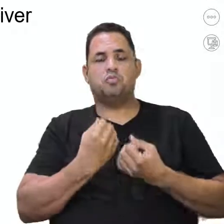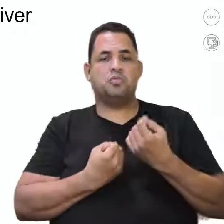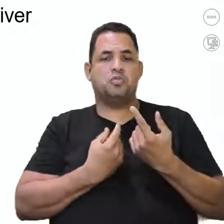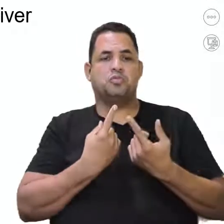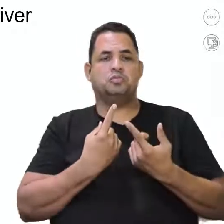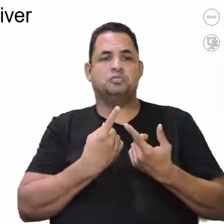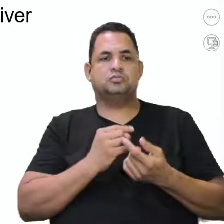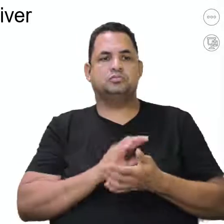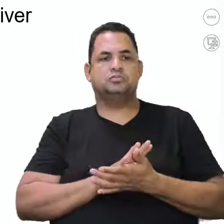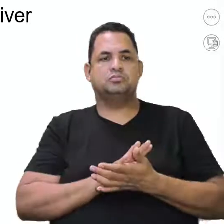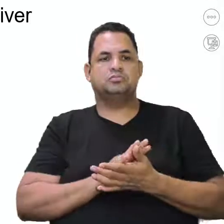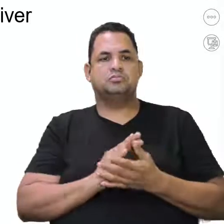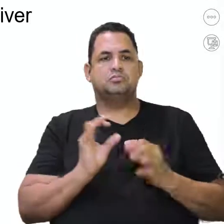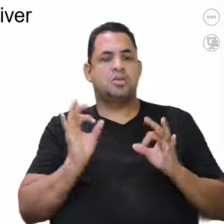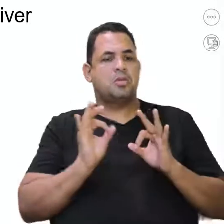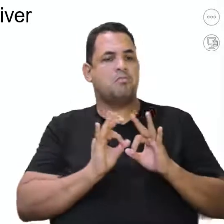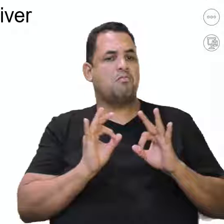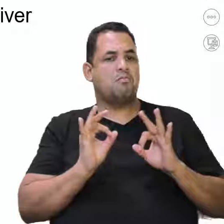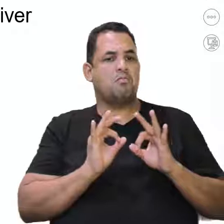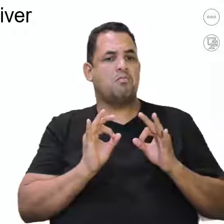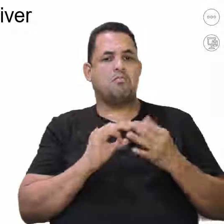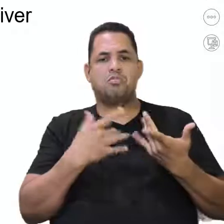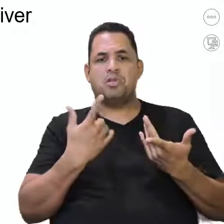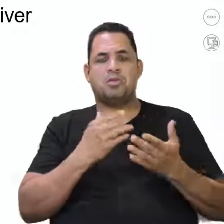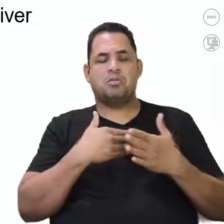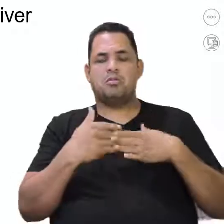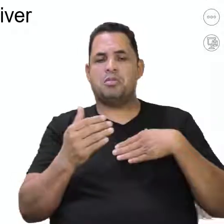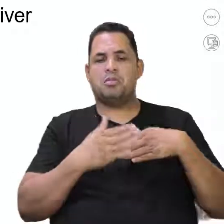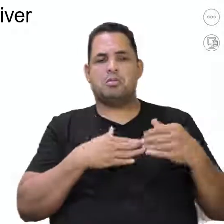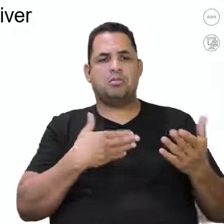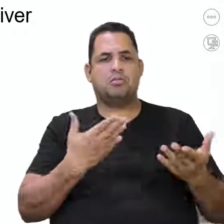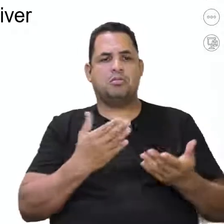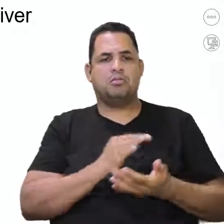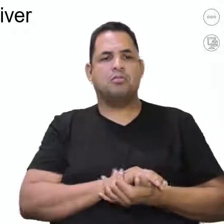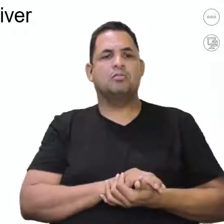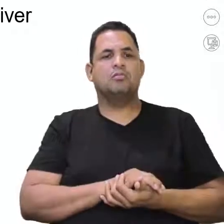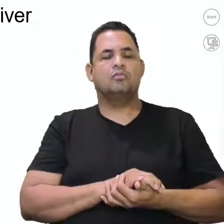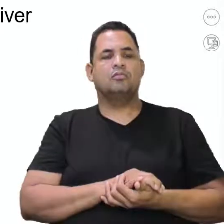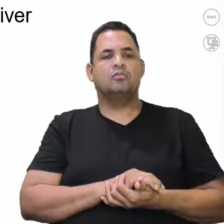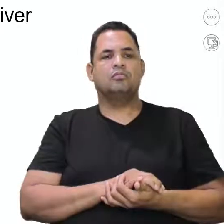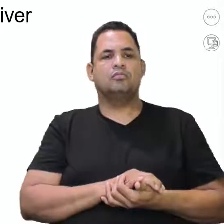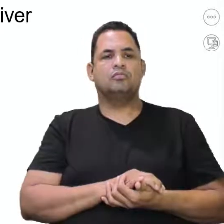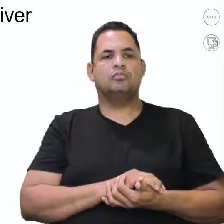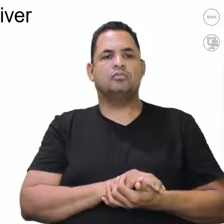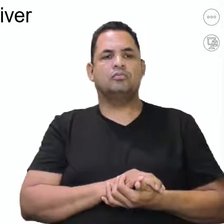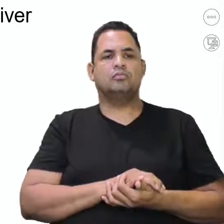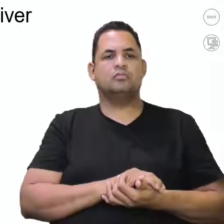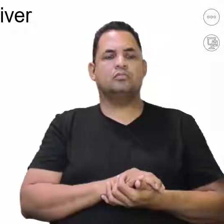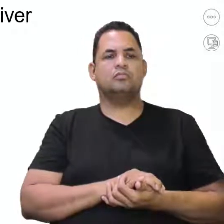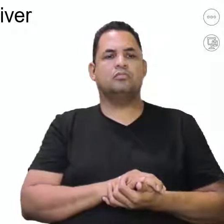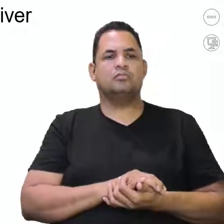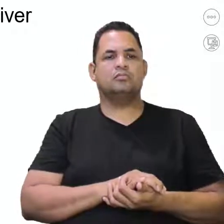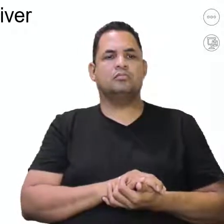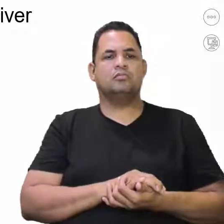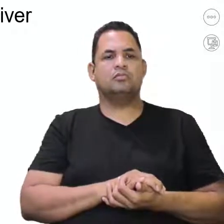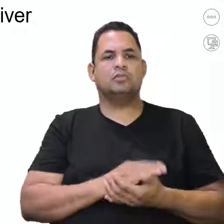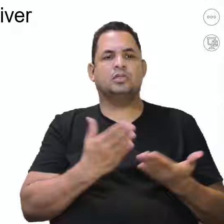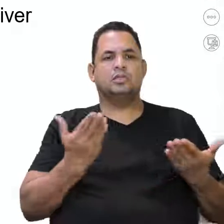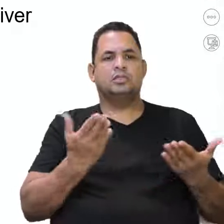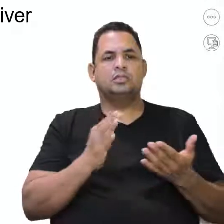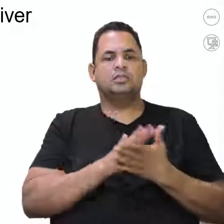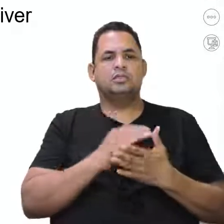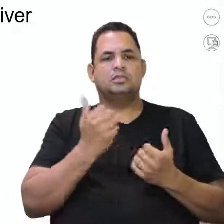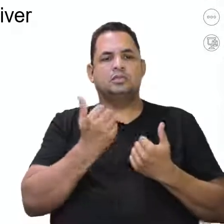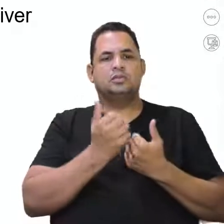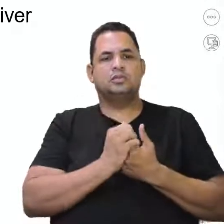uma, umas, nenhum, nenhuma e qualquer. Alright? Olha só, então quer dizer que o any